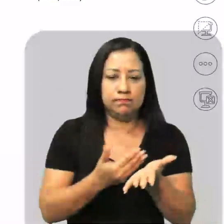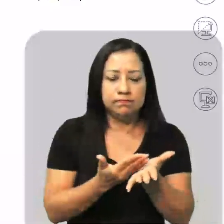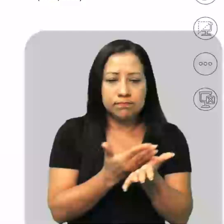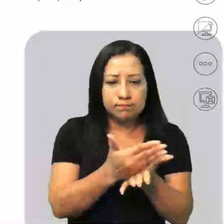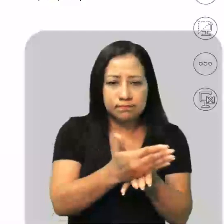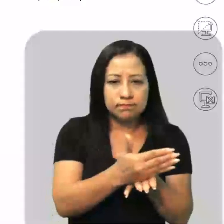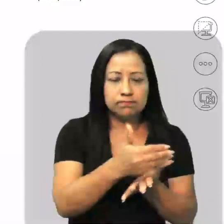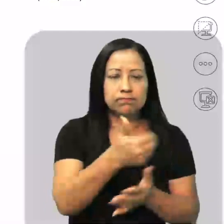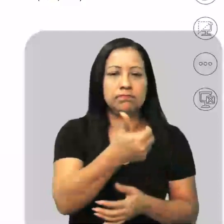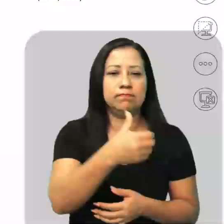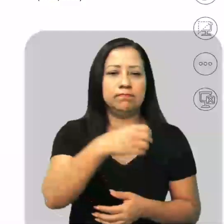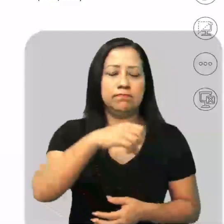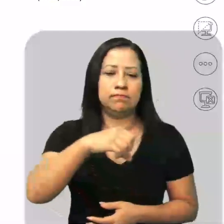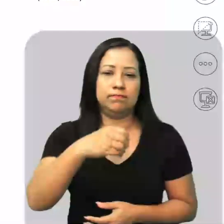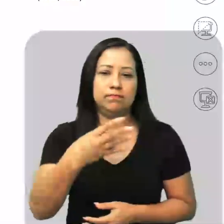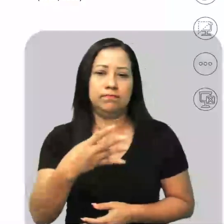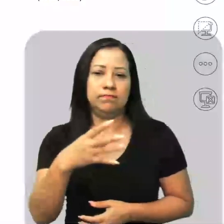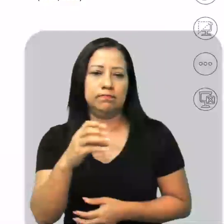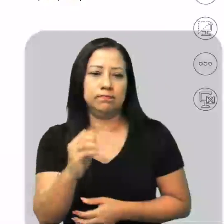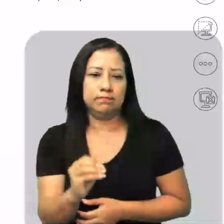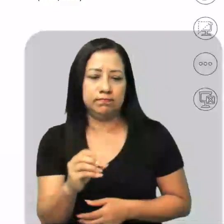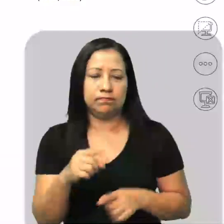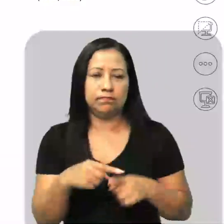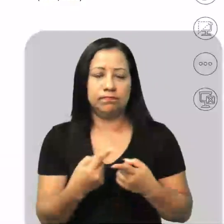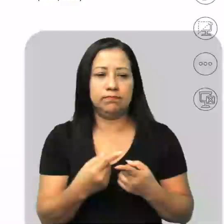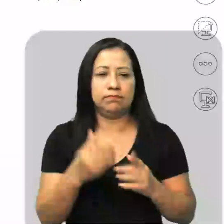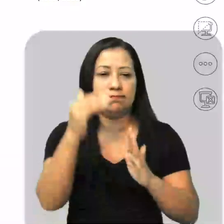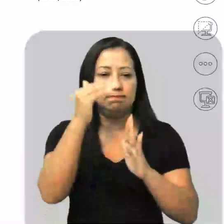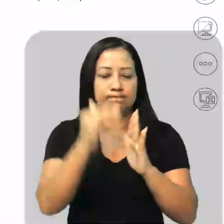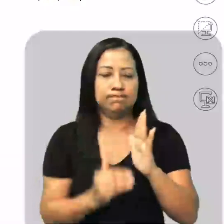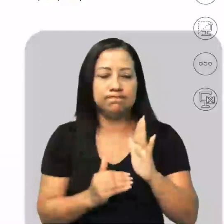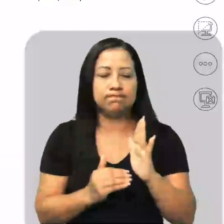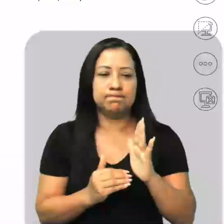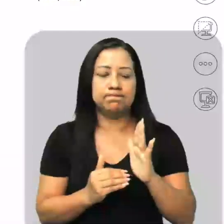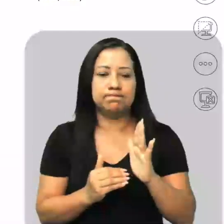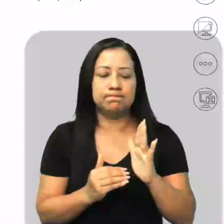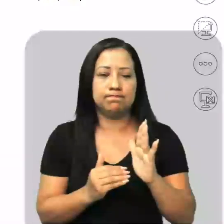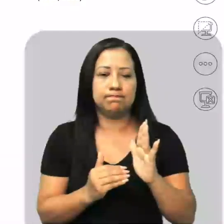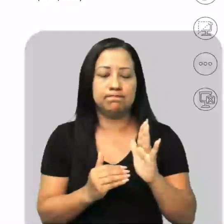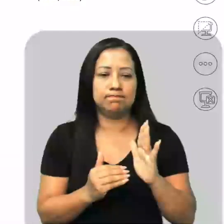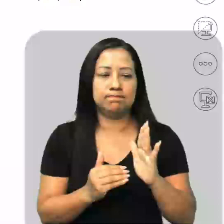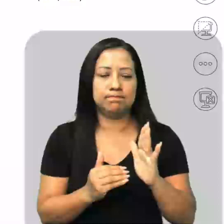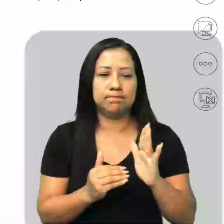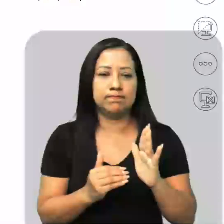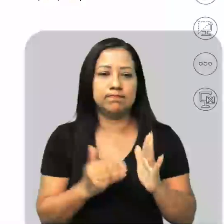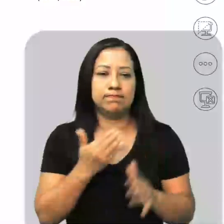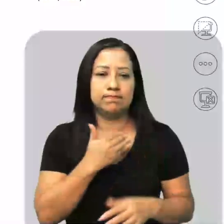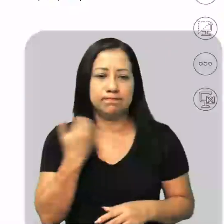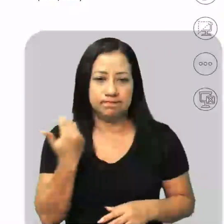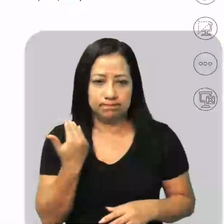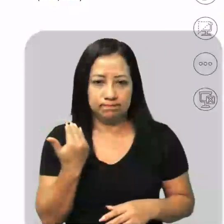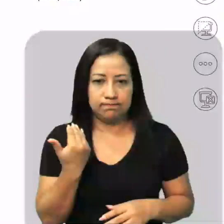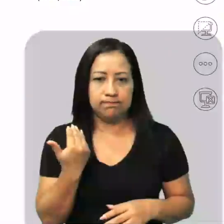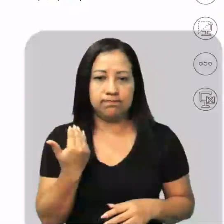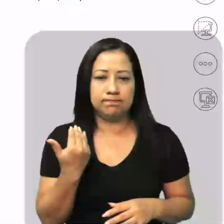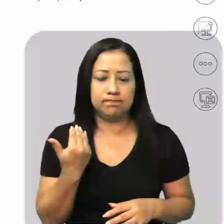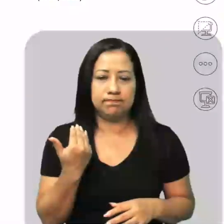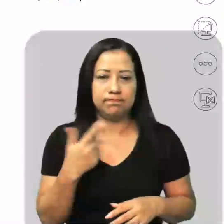medicina e o relativo na área de saneamento básico e o relativo avanço na área de saneamento básico.